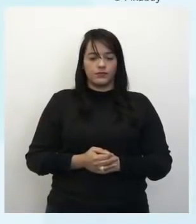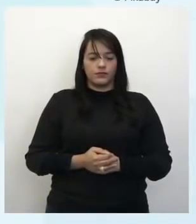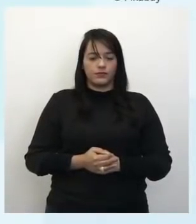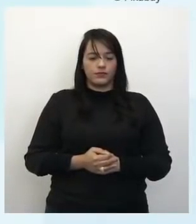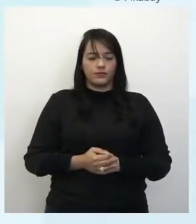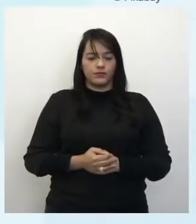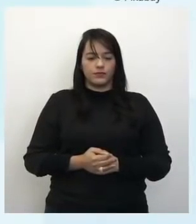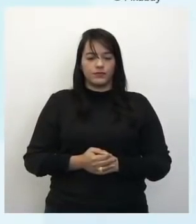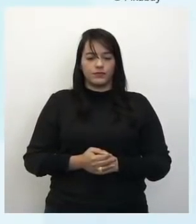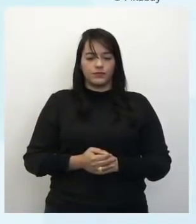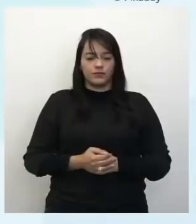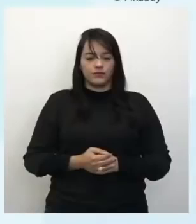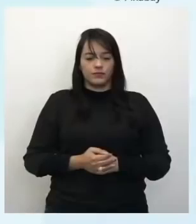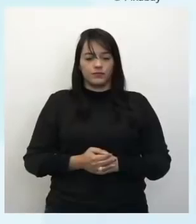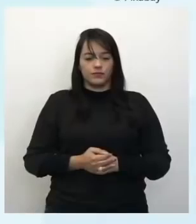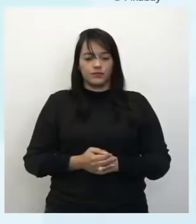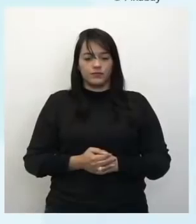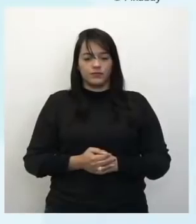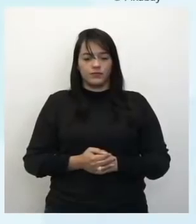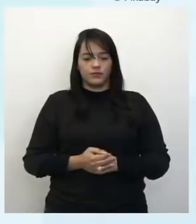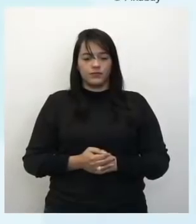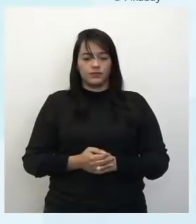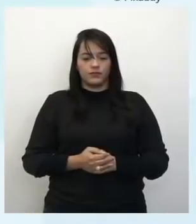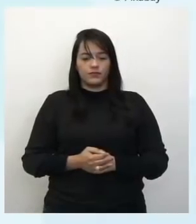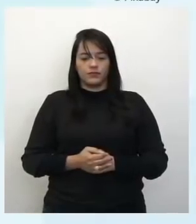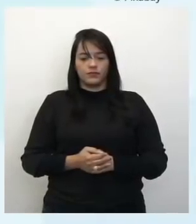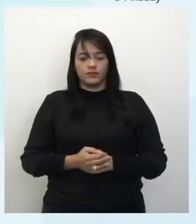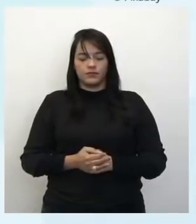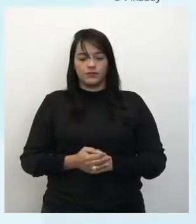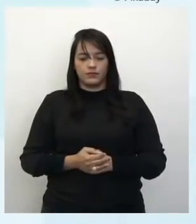animals include 3 kangaroos,